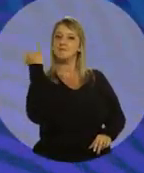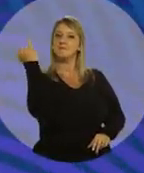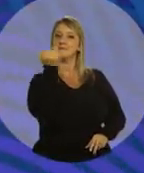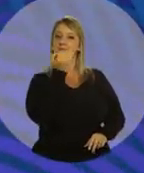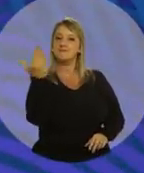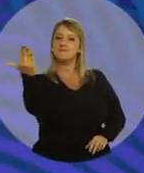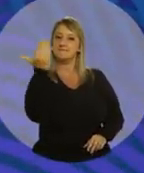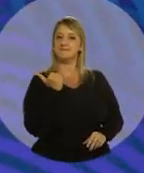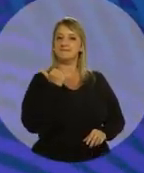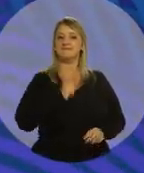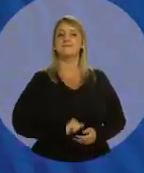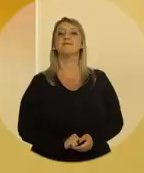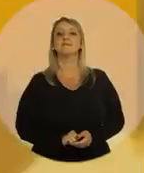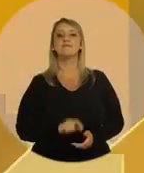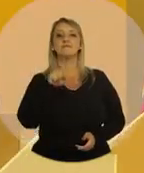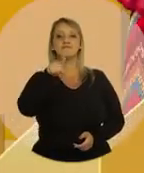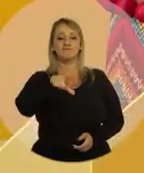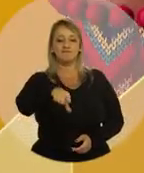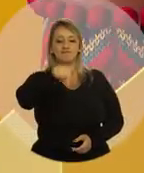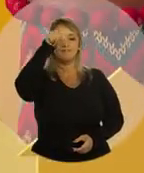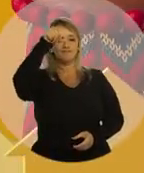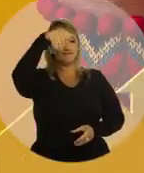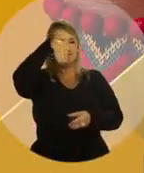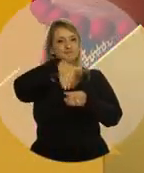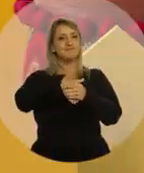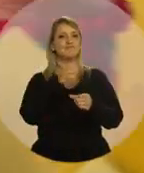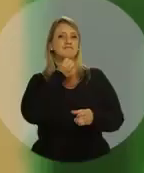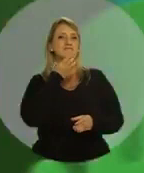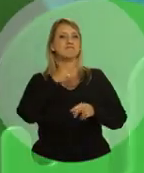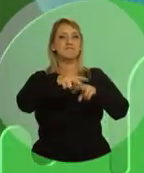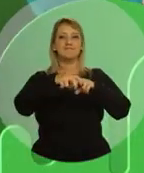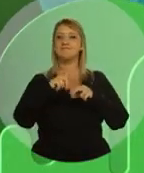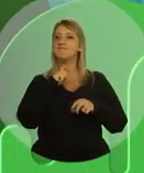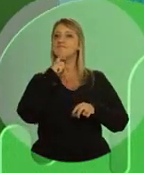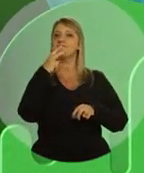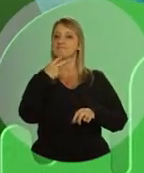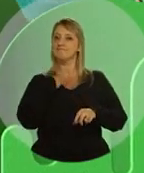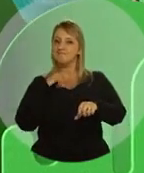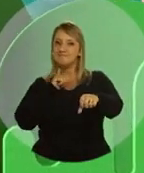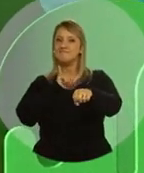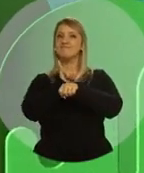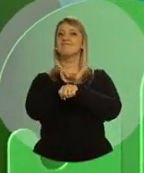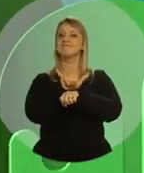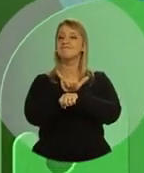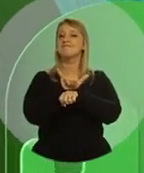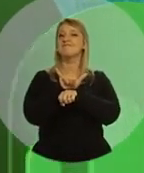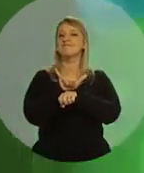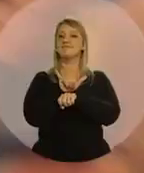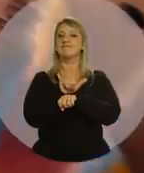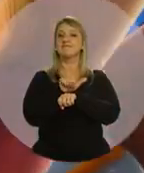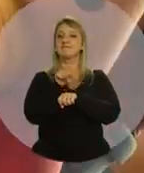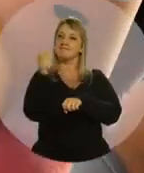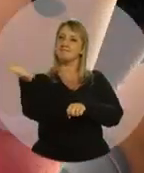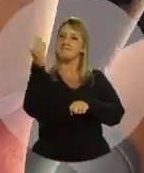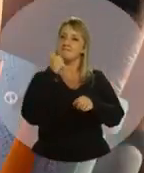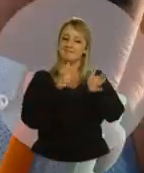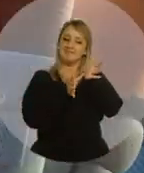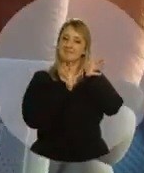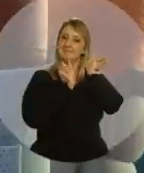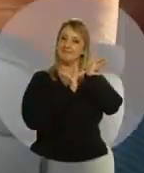a diferença, vem. Você escolhe a dedo e vota muito bem. Por isso mesmo não pode faltar ninguém. Vem